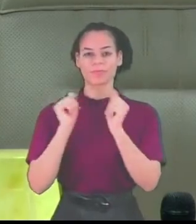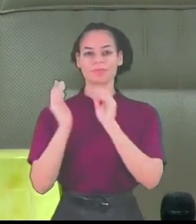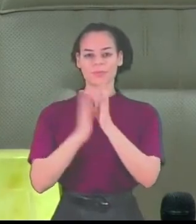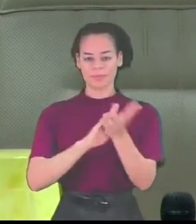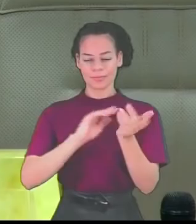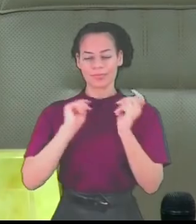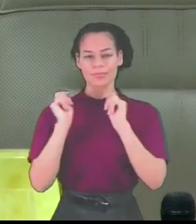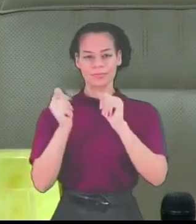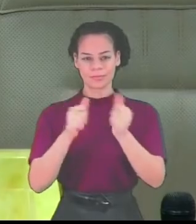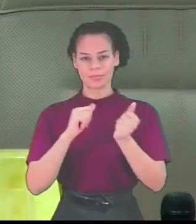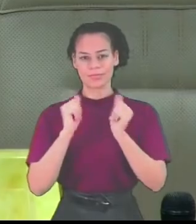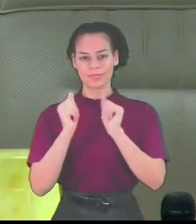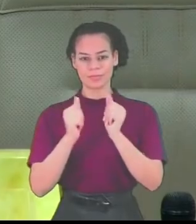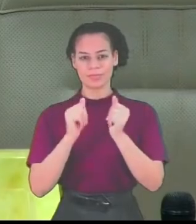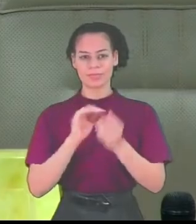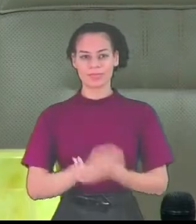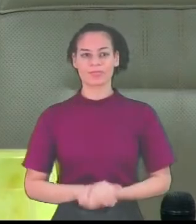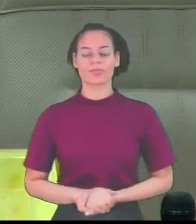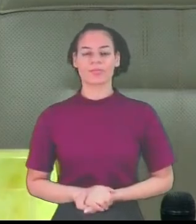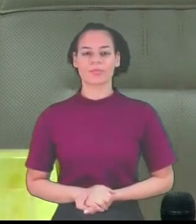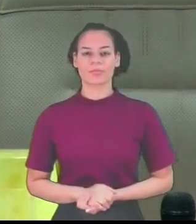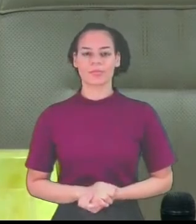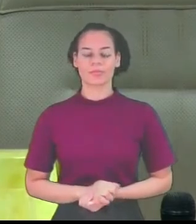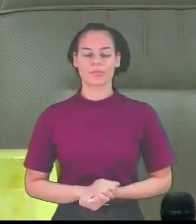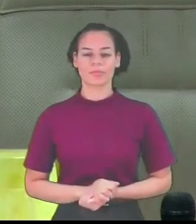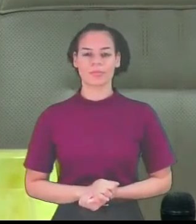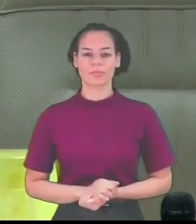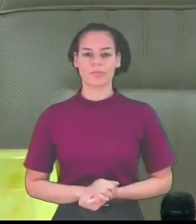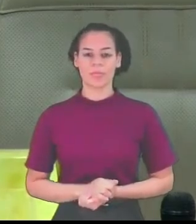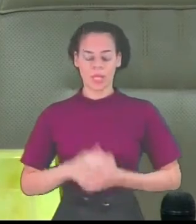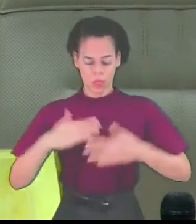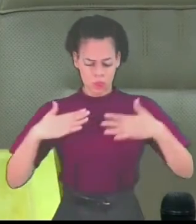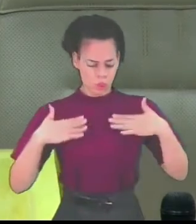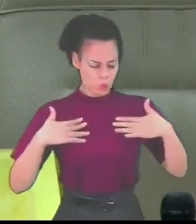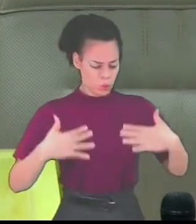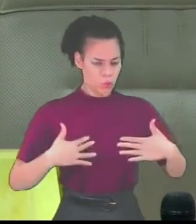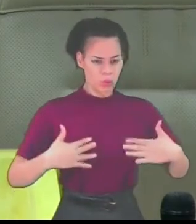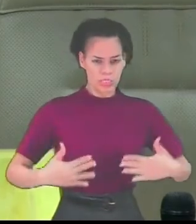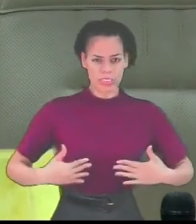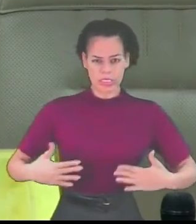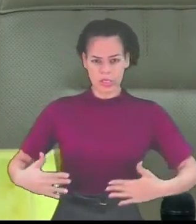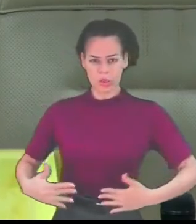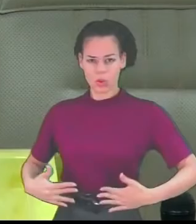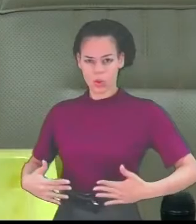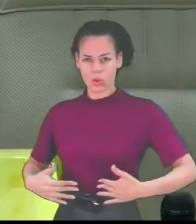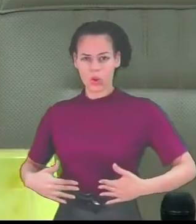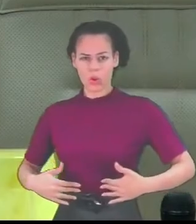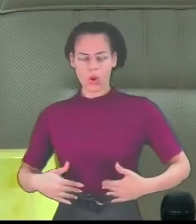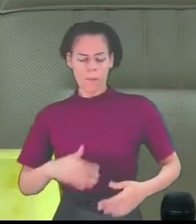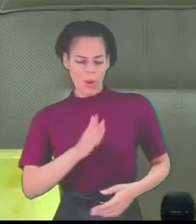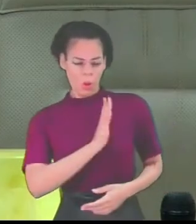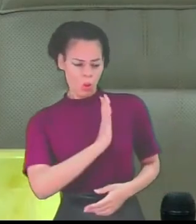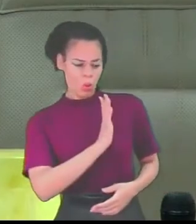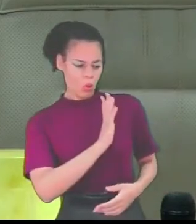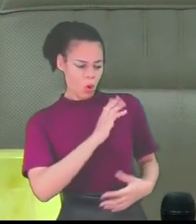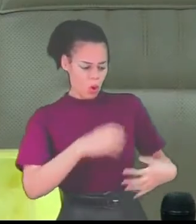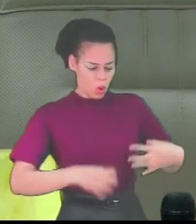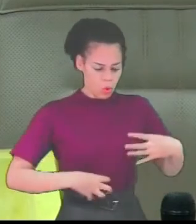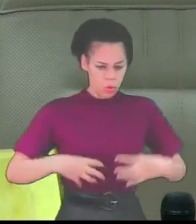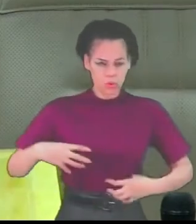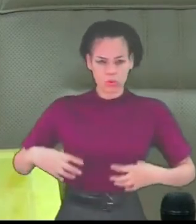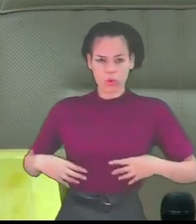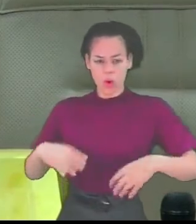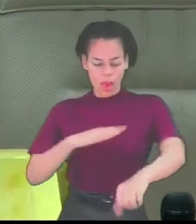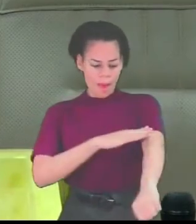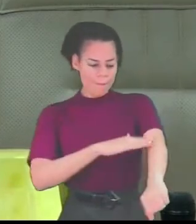aleluia seus movimentos peristálticos a sua vida a sua pele o